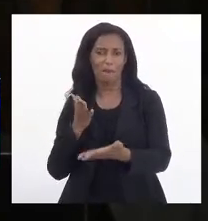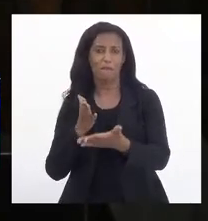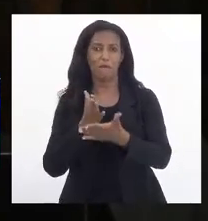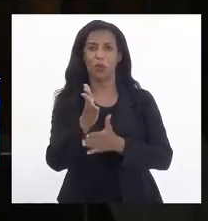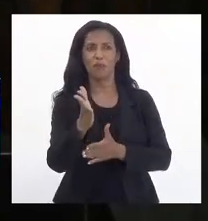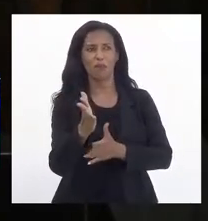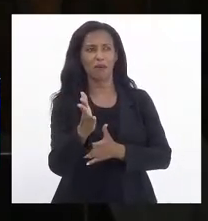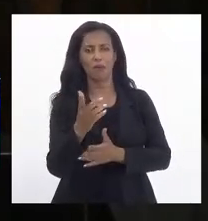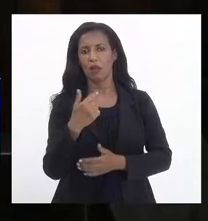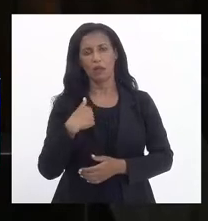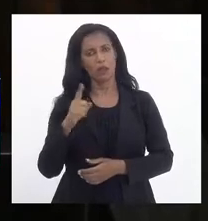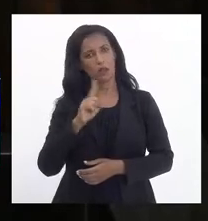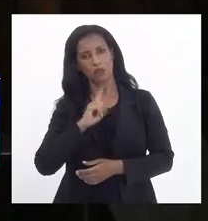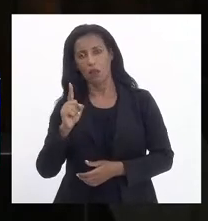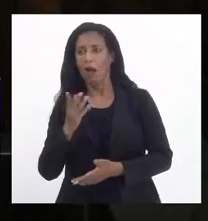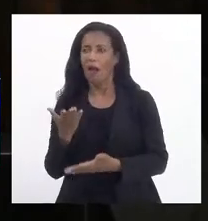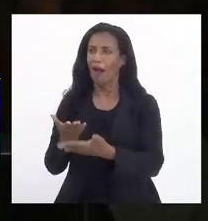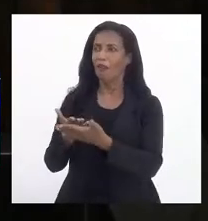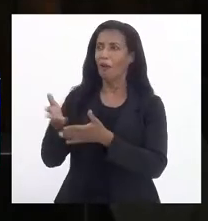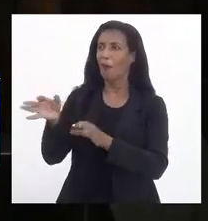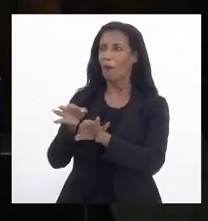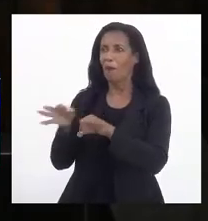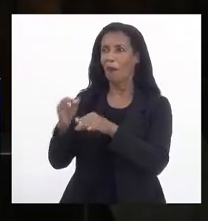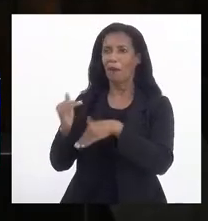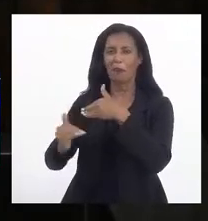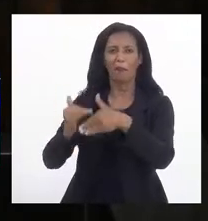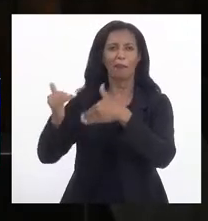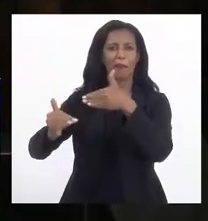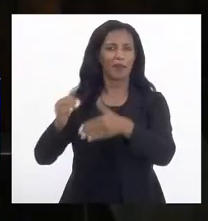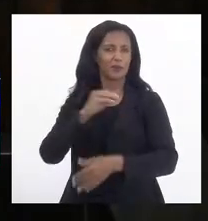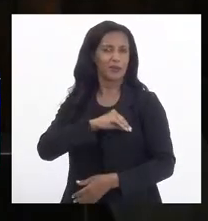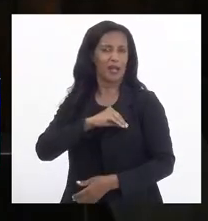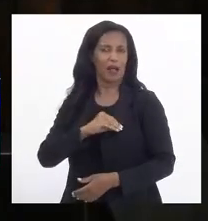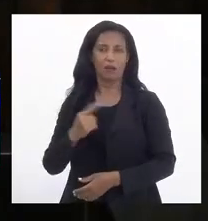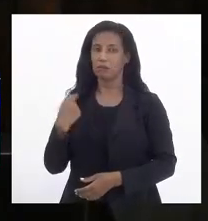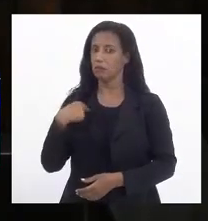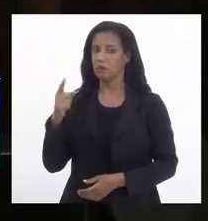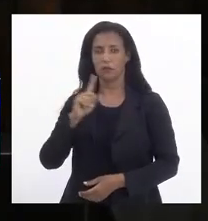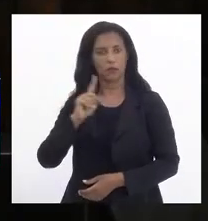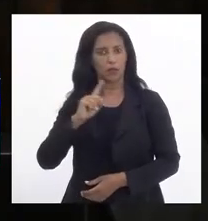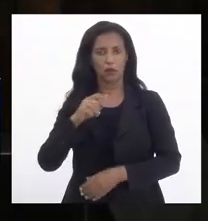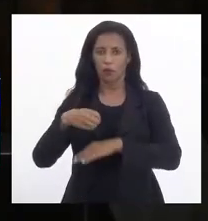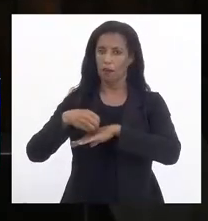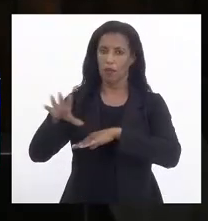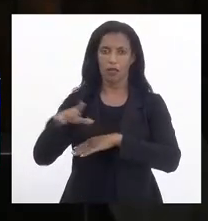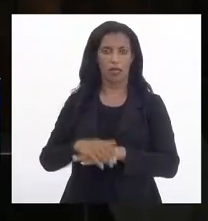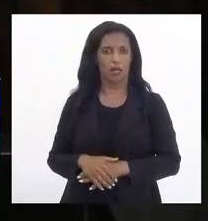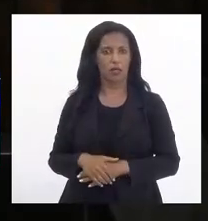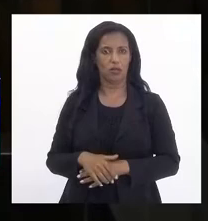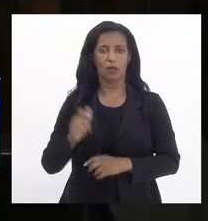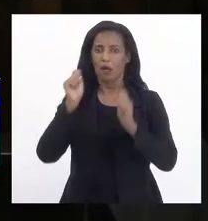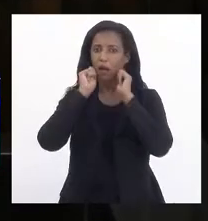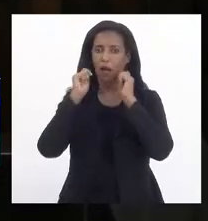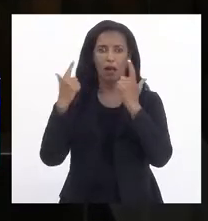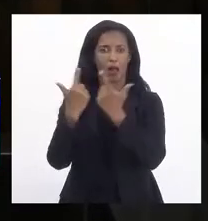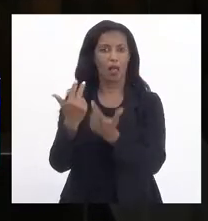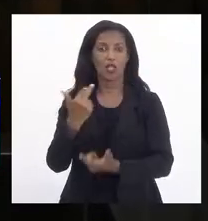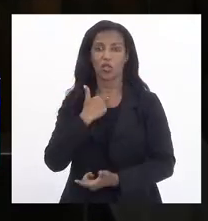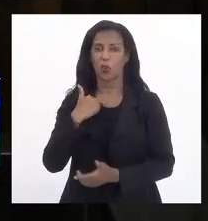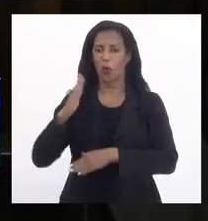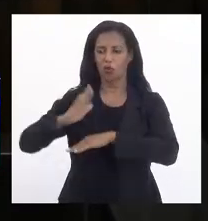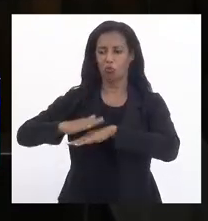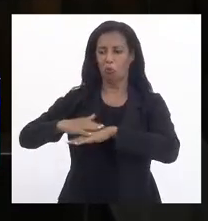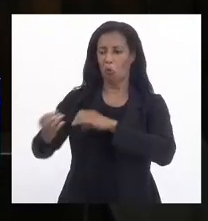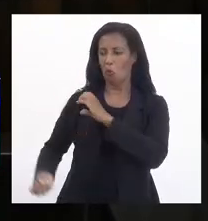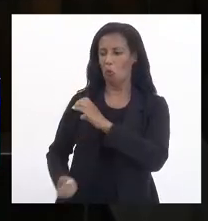Não vamos. Ah, vamos aprovar o plano de cargos, carreiras e salários. Não foi enviada a mensagem. O Parlamento não tem como ele criar por conta